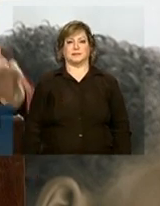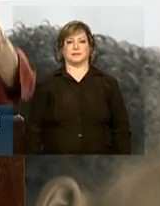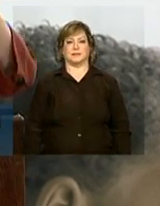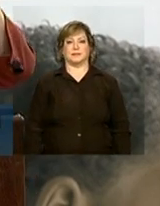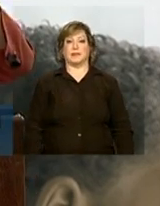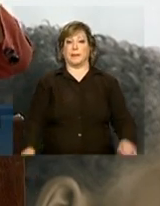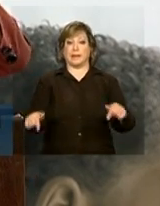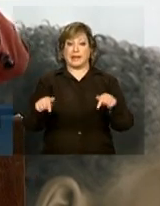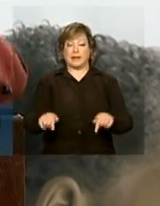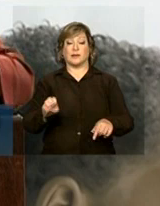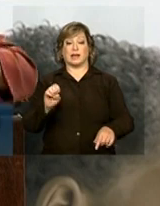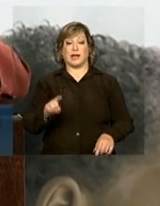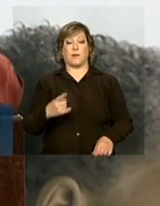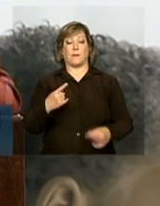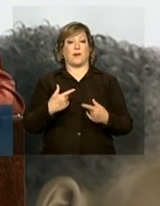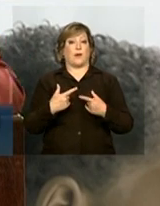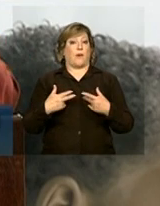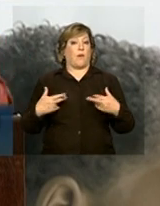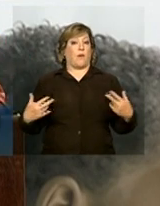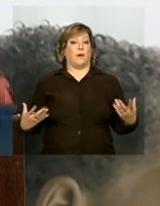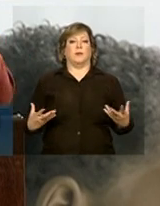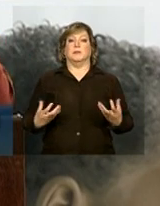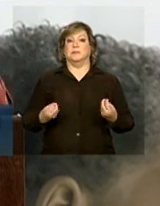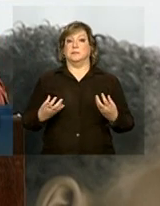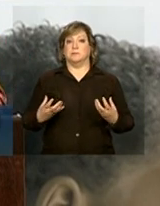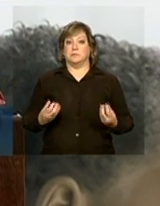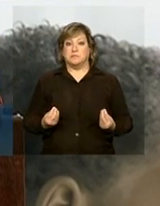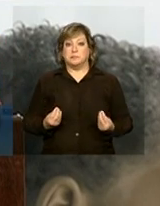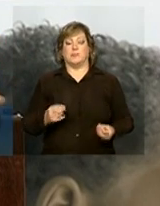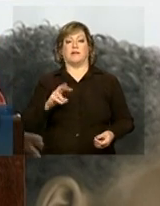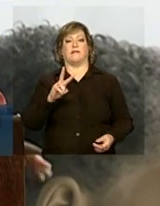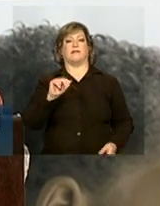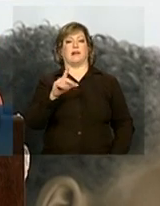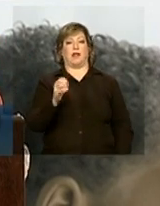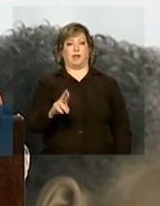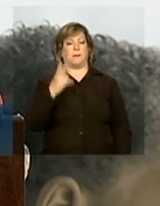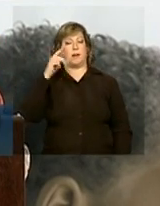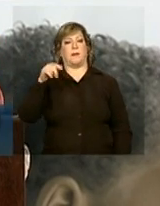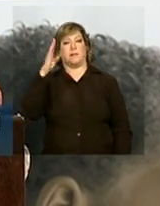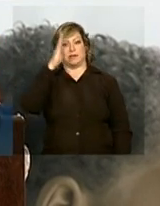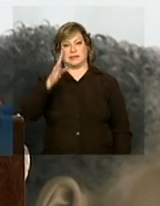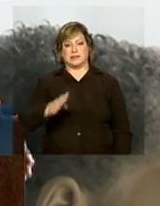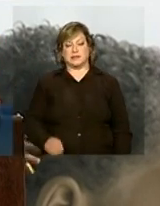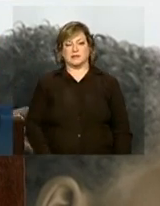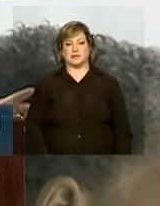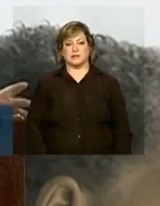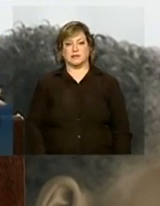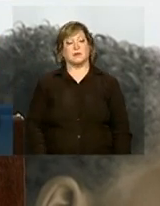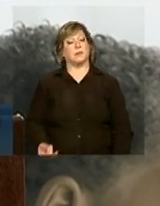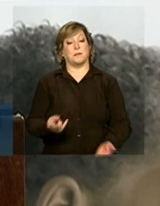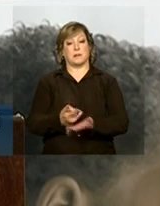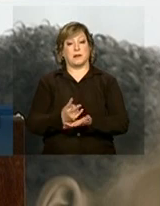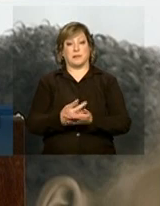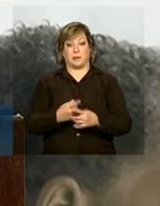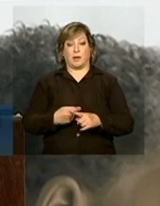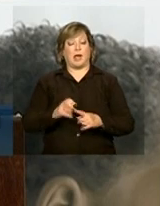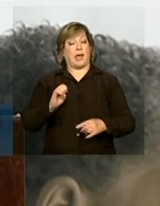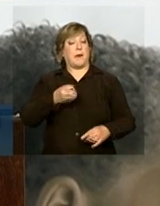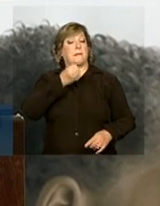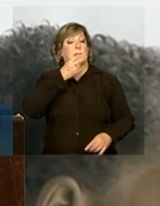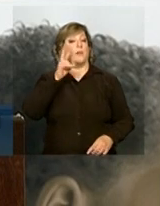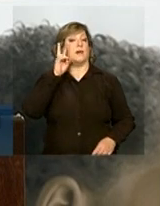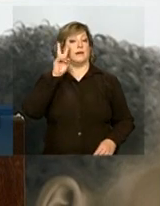Isso é algo absolutamente significativo para o Brasil, mesmo porque é bom